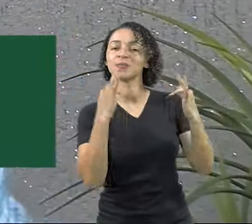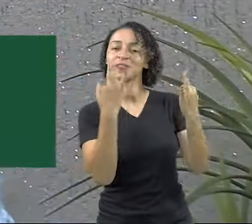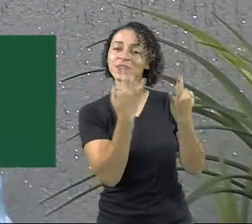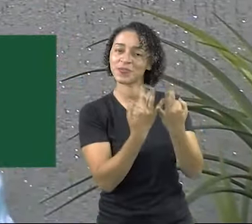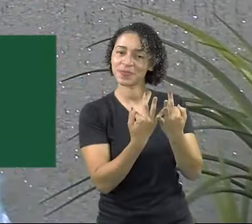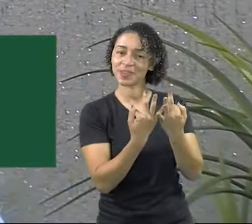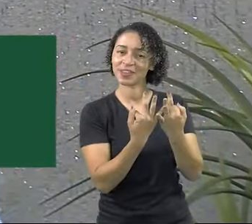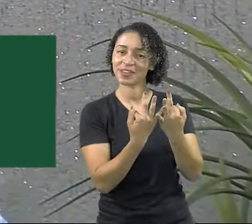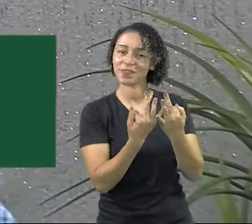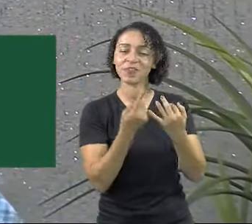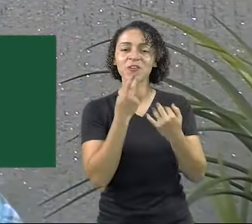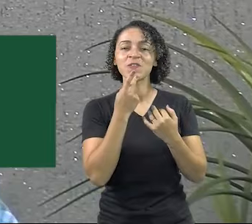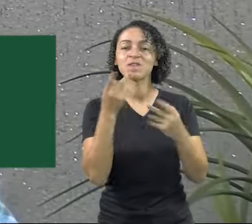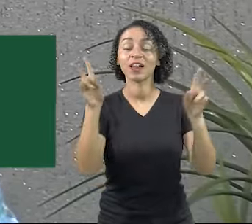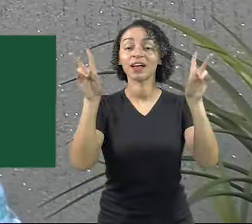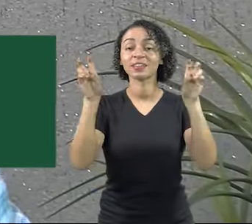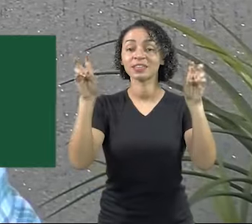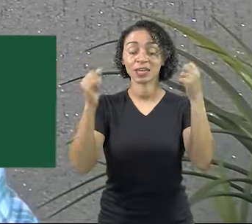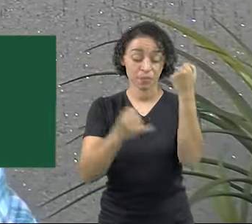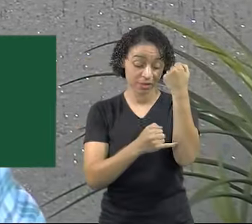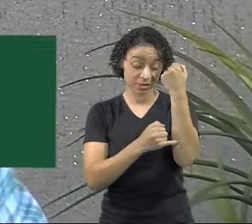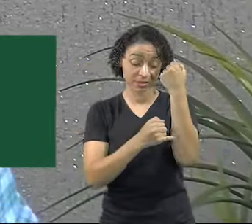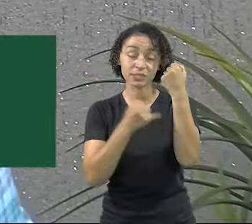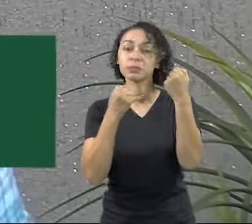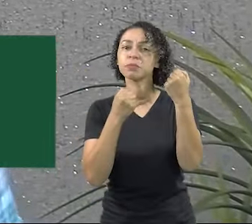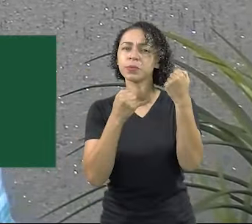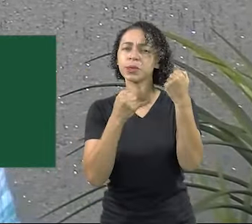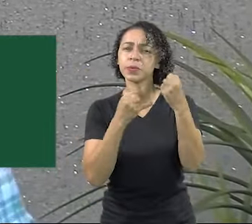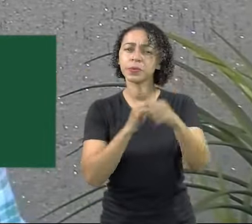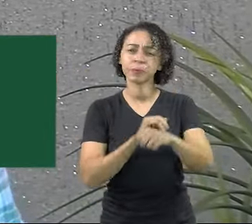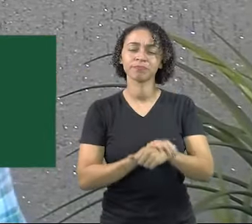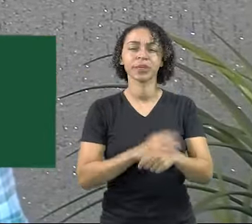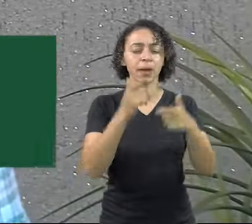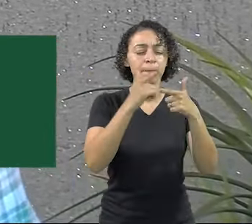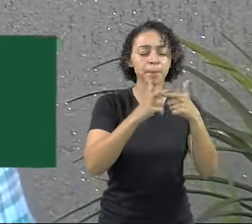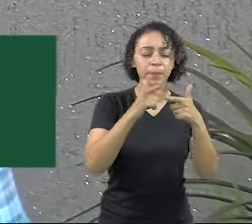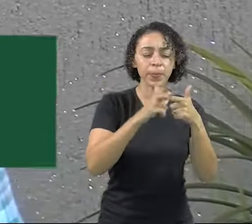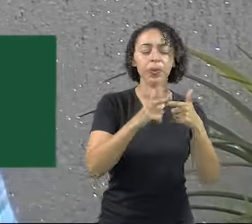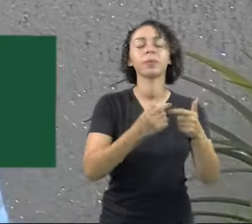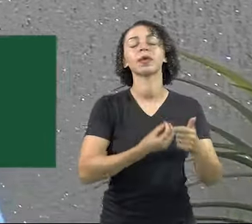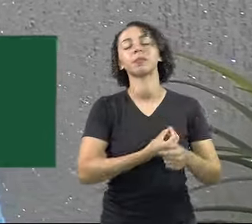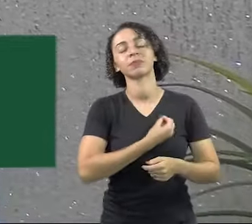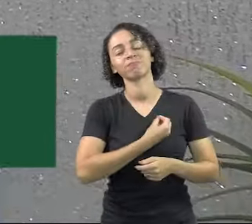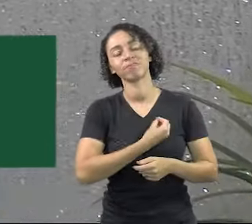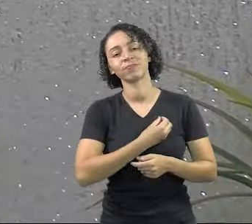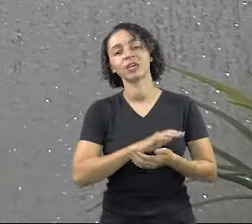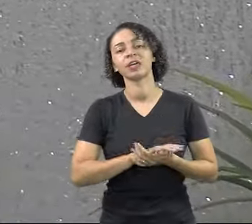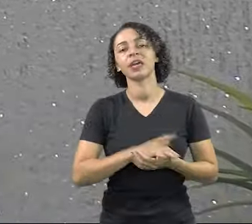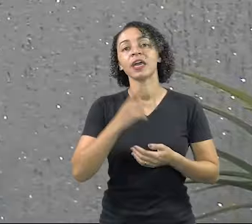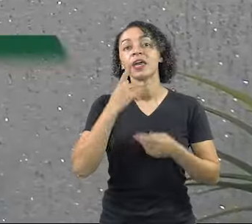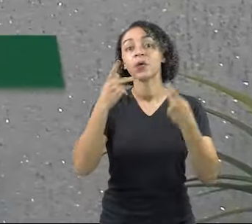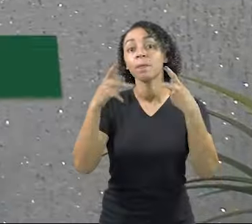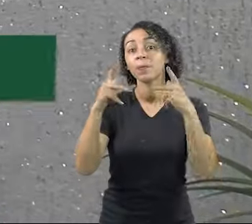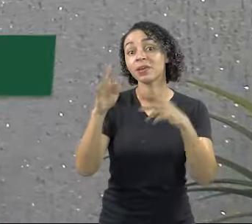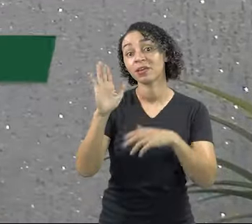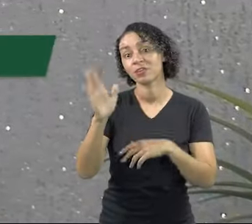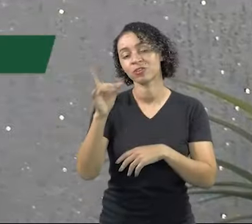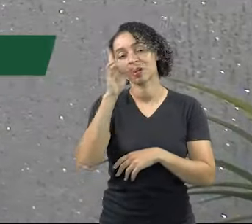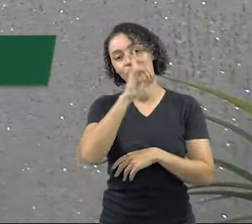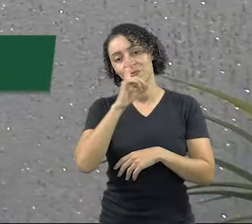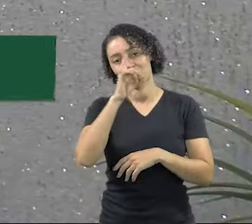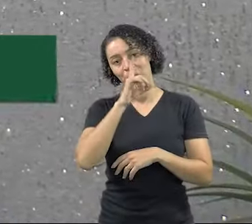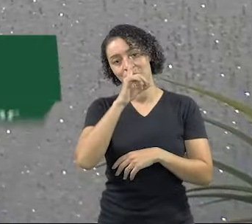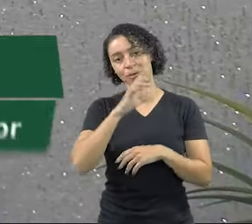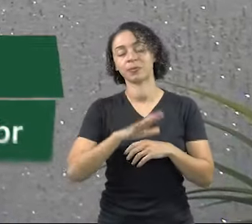família aí nós vamos falar um pouquinho sobre o espinho na carne uma mensagem que eu ministrei aqui no domingo destes enquanto